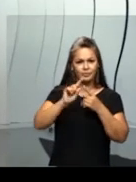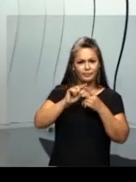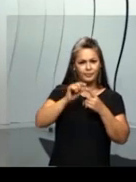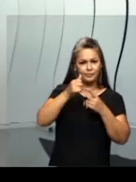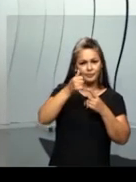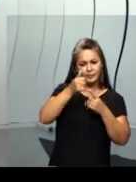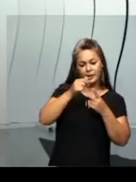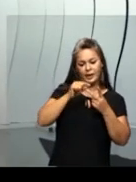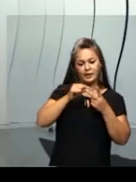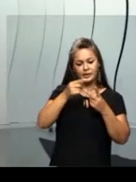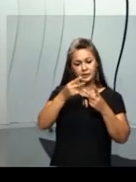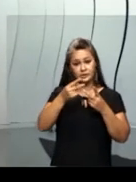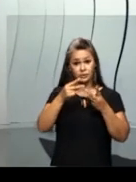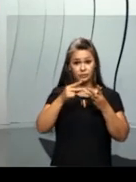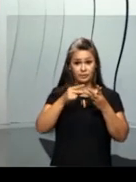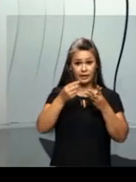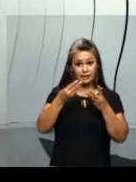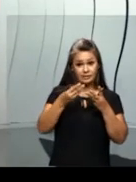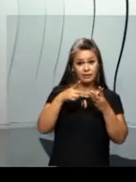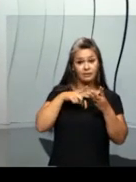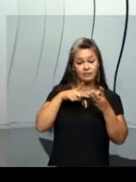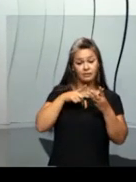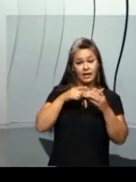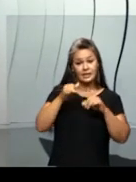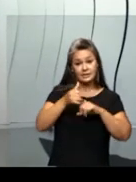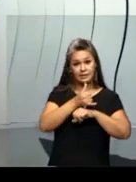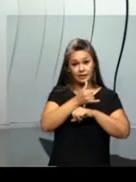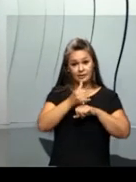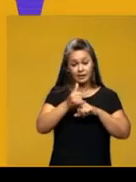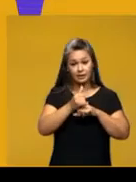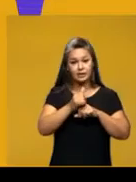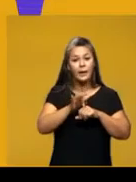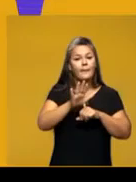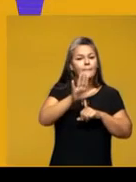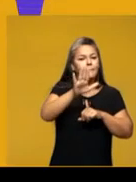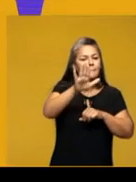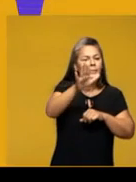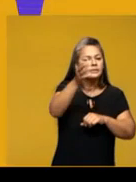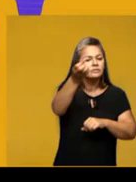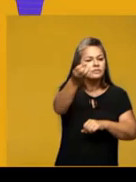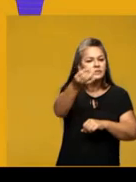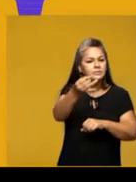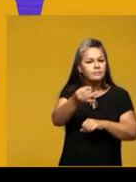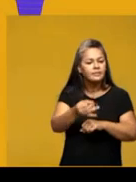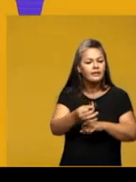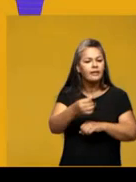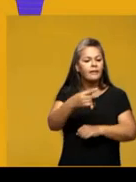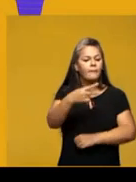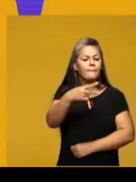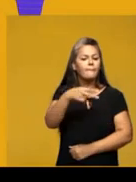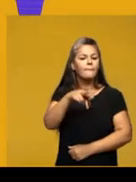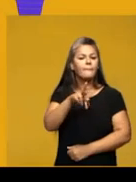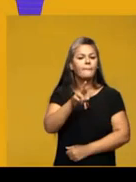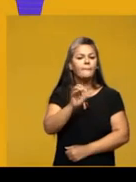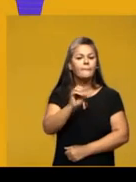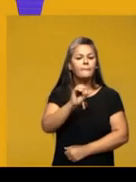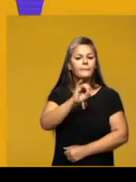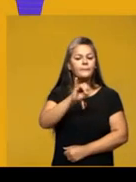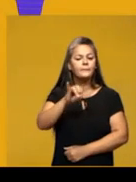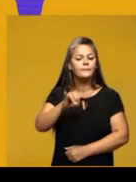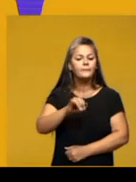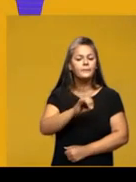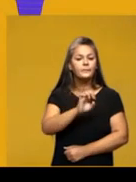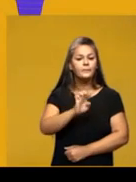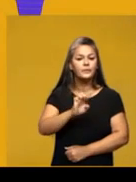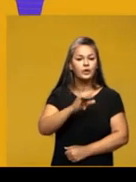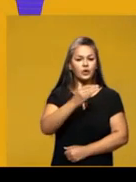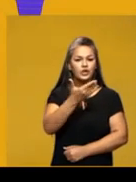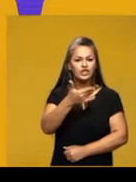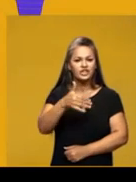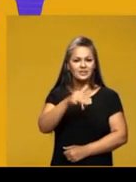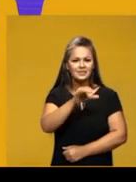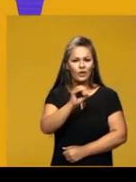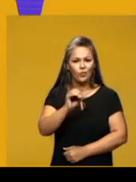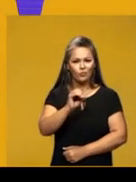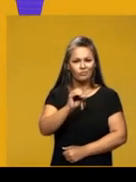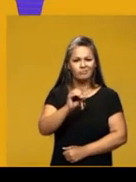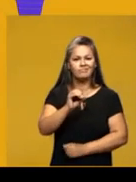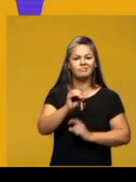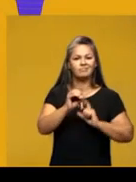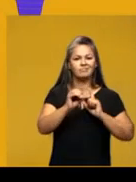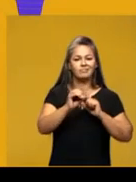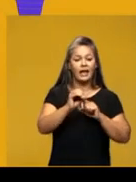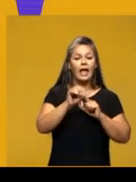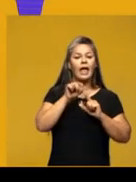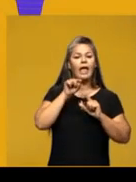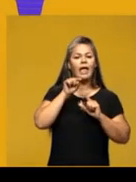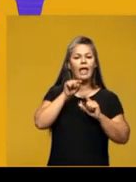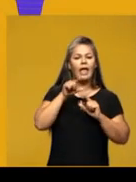primeiro, vamos lá ao conceito? Então, ou seja, o que é uma projeção cartográfica, né? Projeções cartográficas são sistemas de